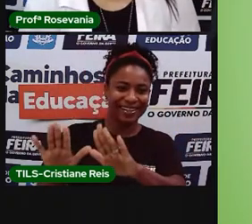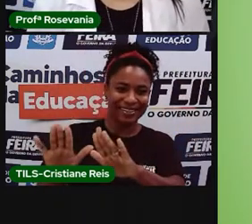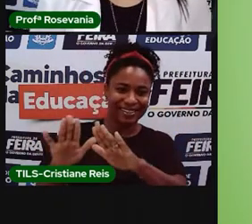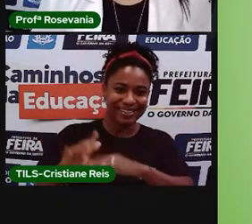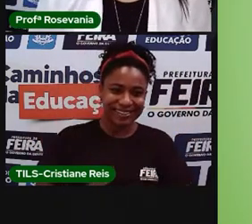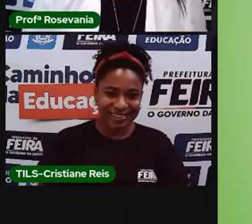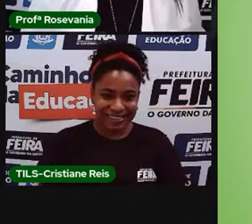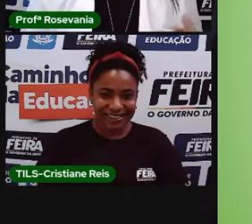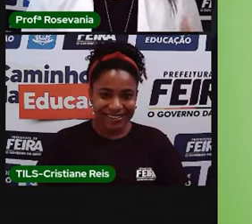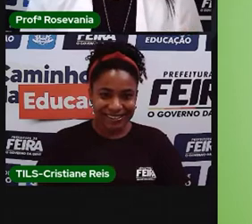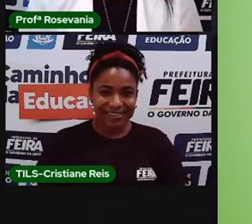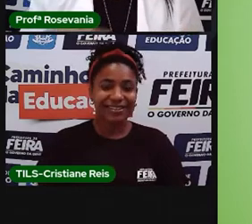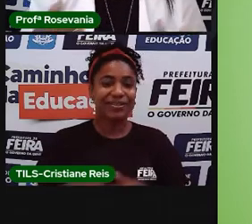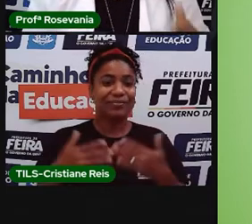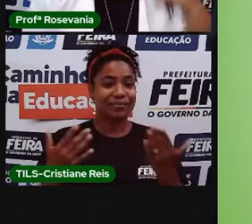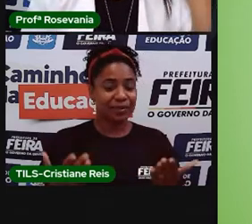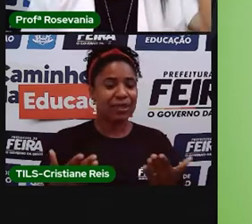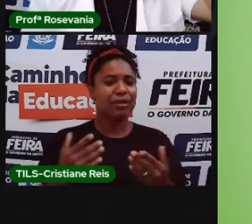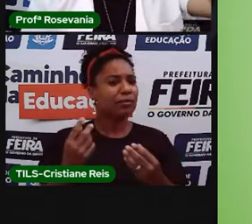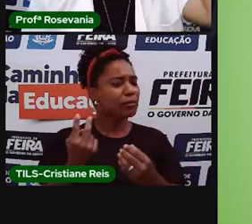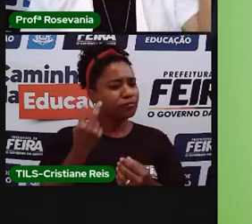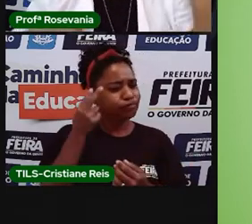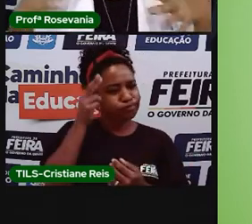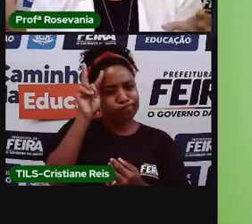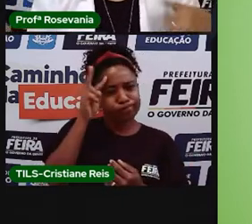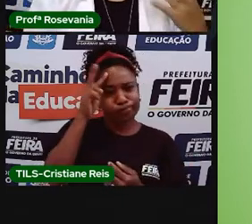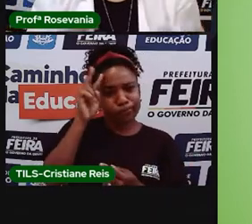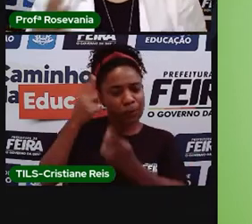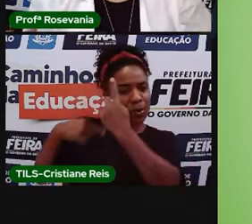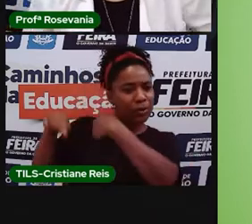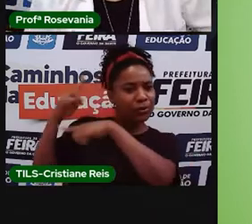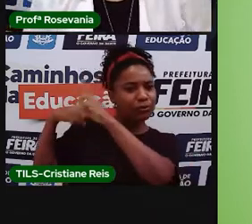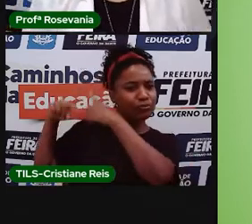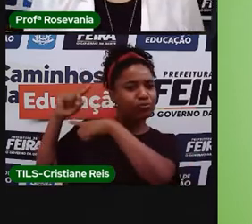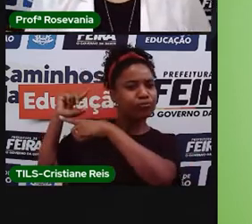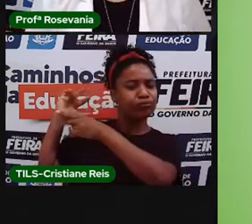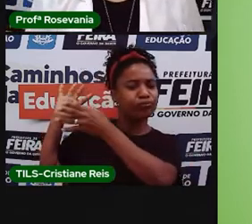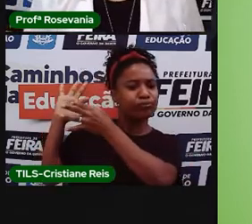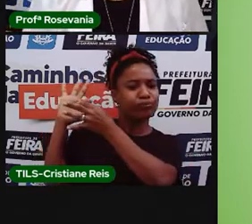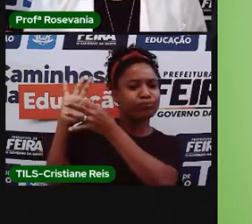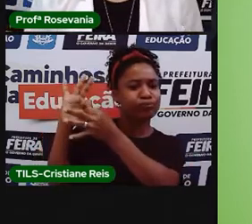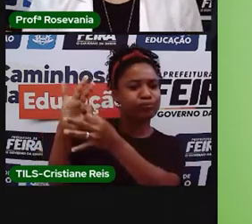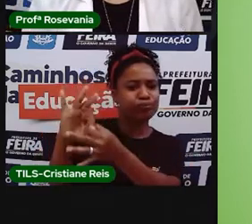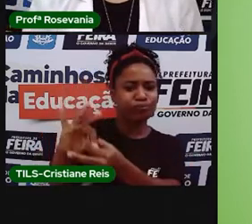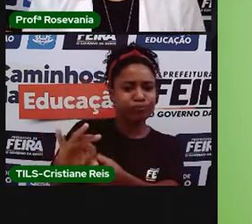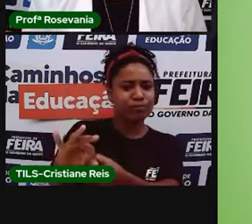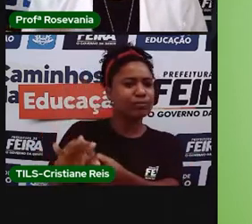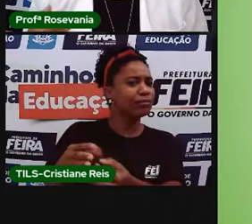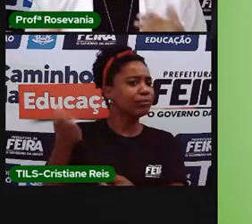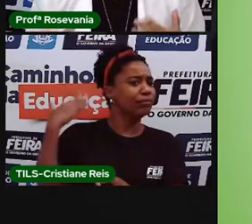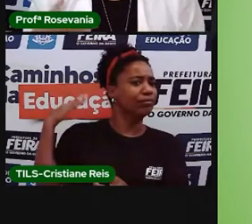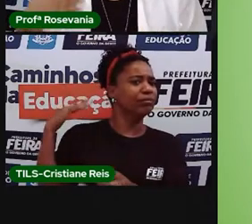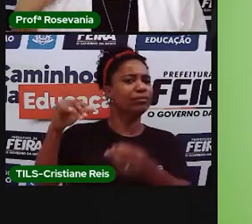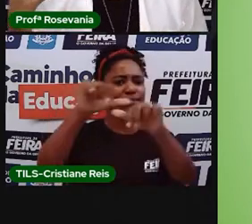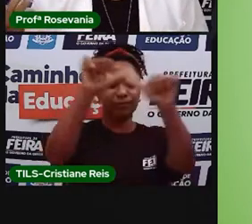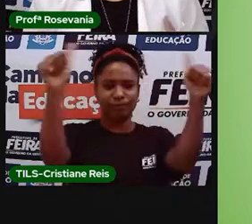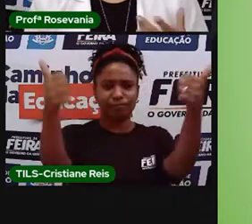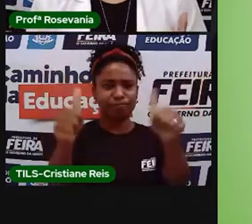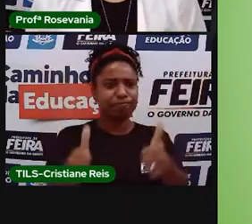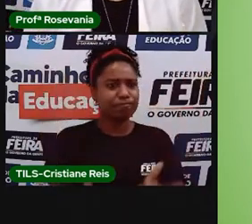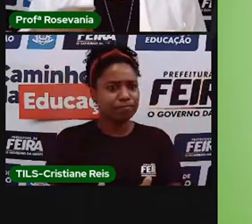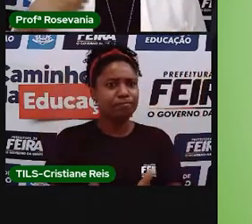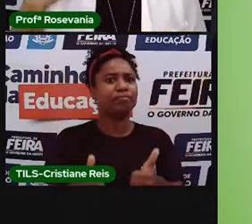Então, bora tentar fazer logo uma breve história, né, de como é que eram esses mapas antes, né? Porque vocês sabem que a necessidade de